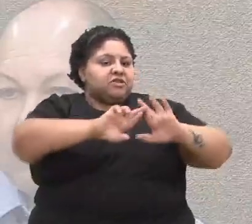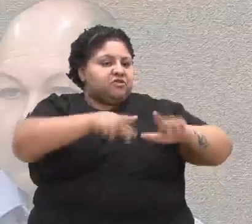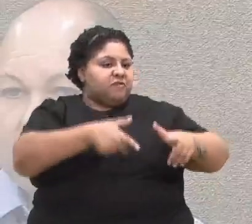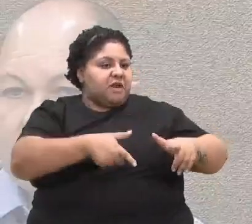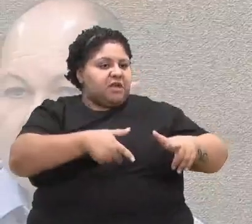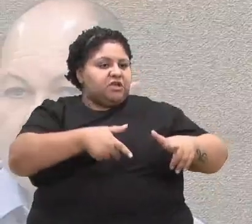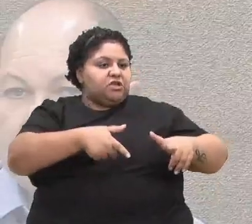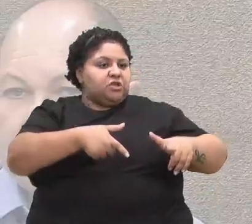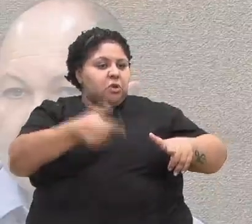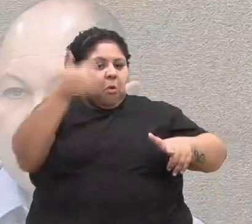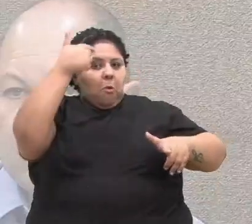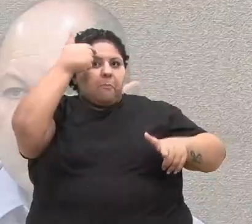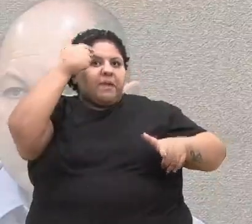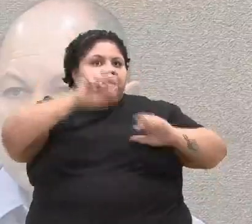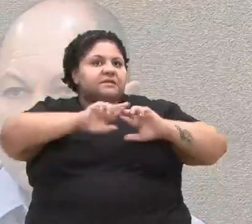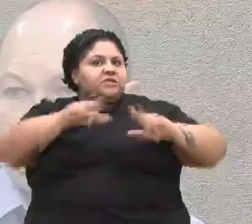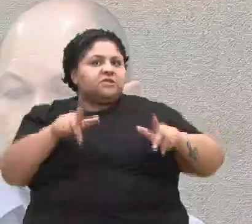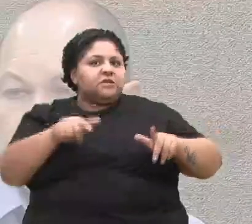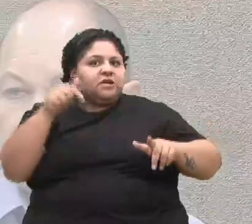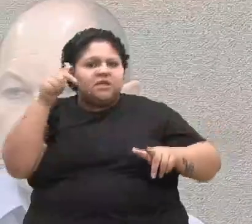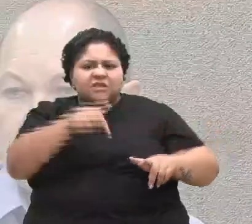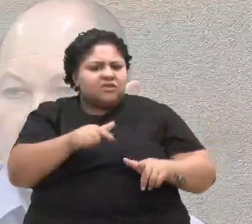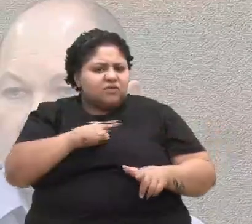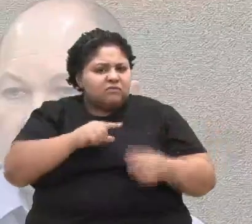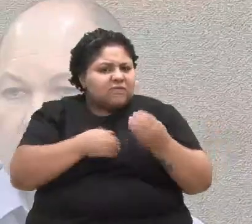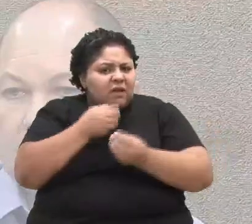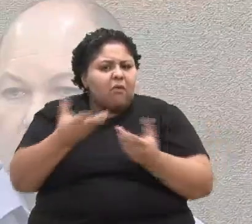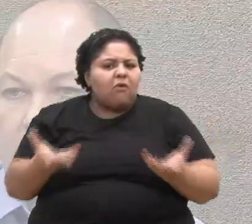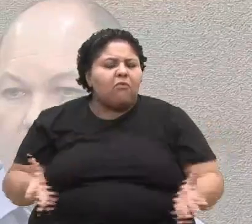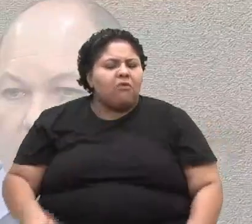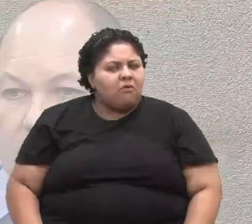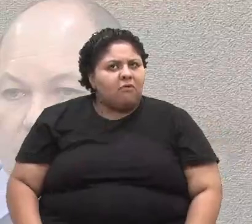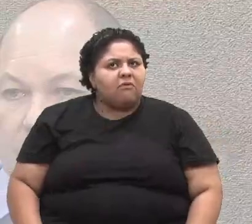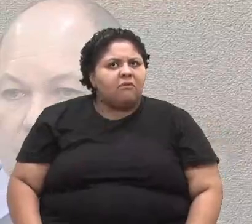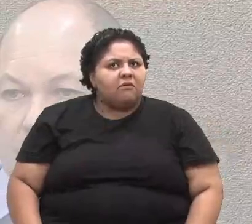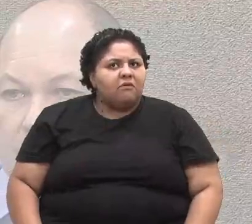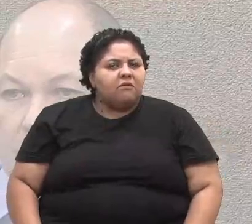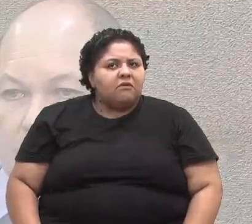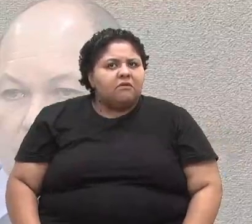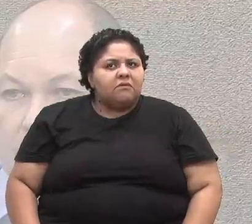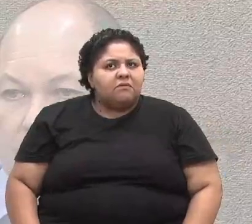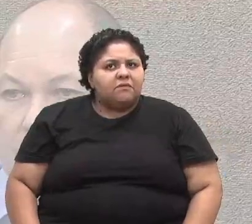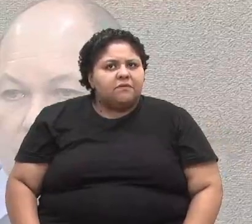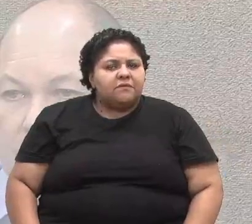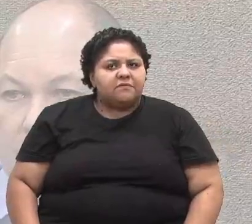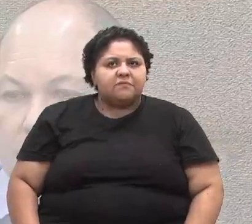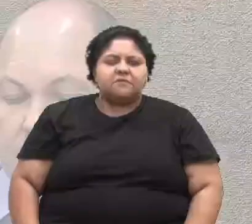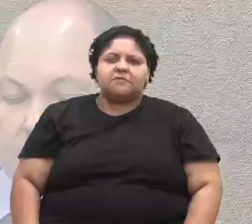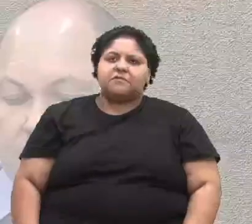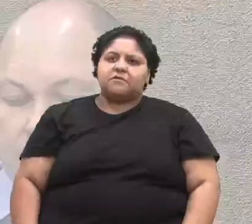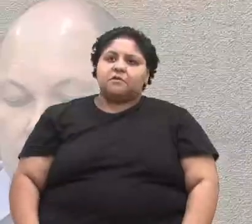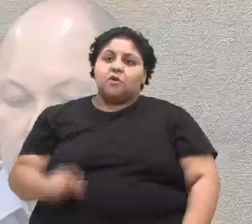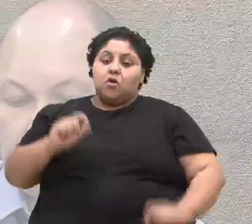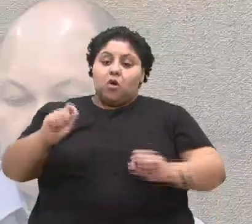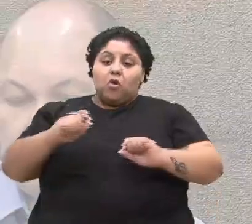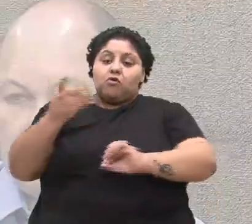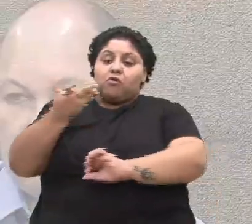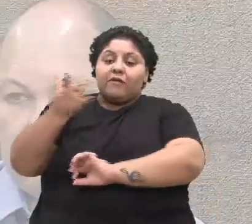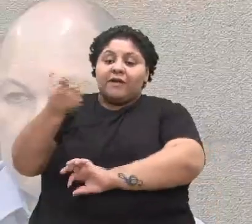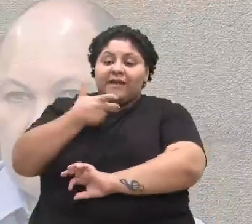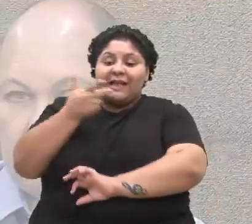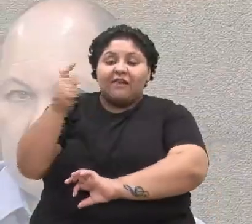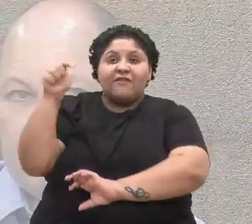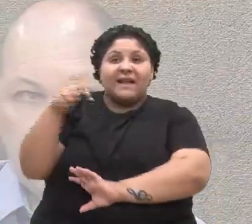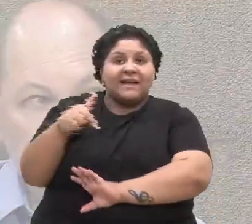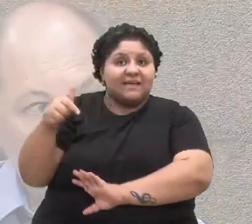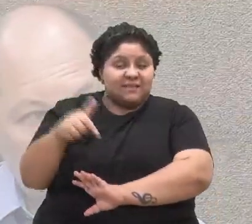ele. Isso não existe. Isso não existe. E o que eu quero dizer